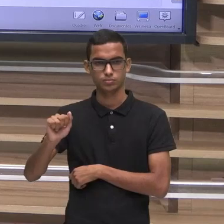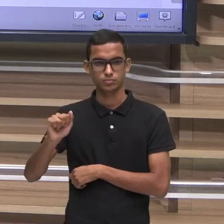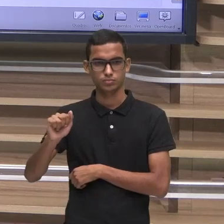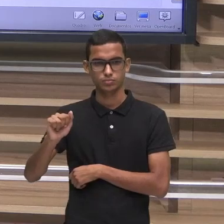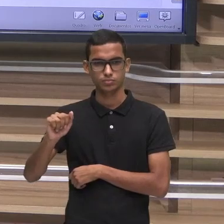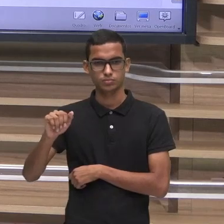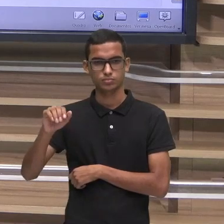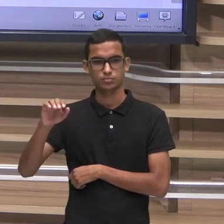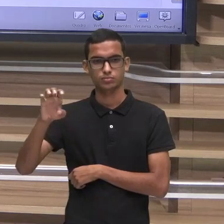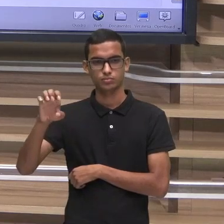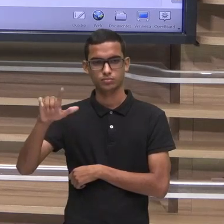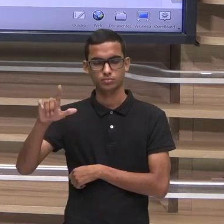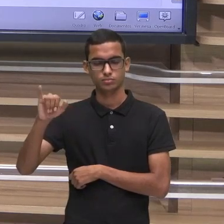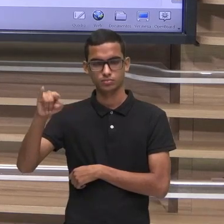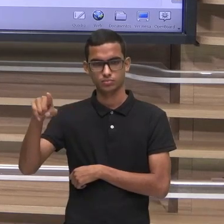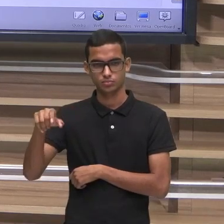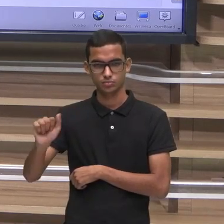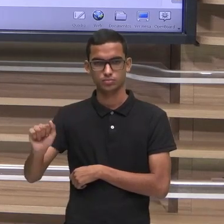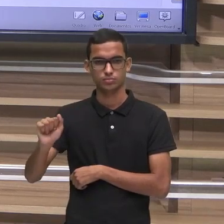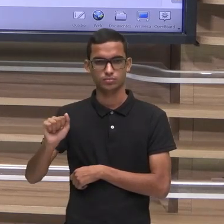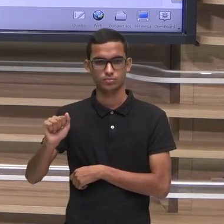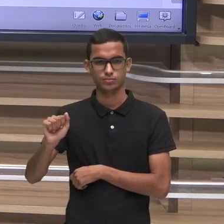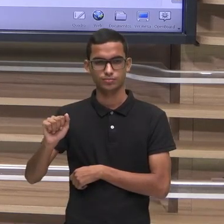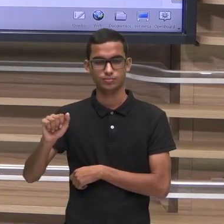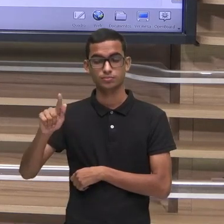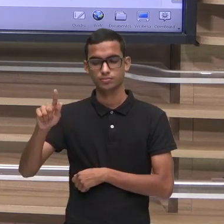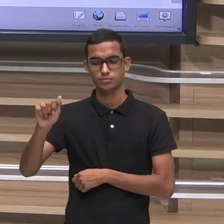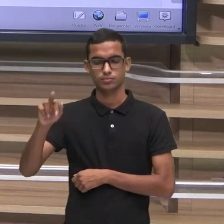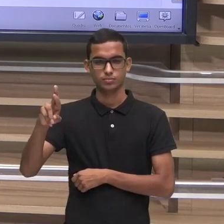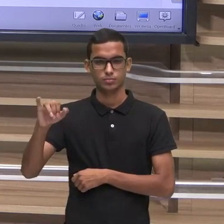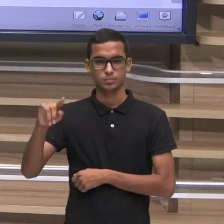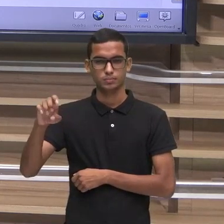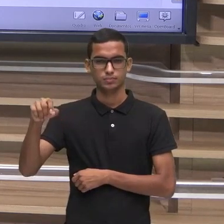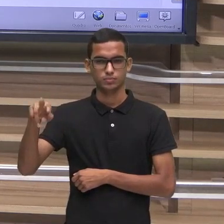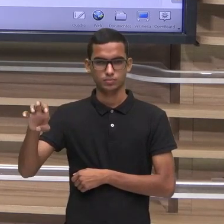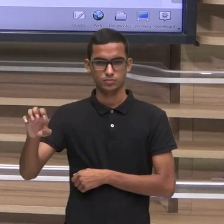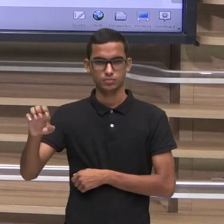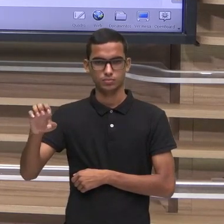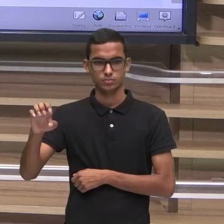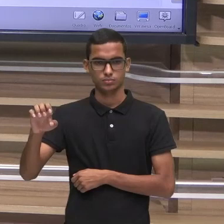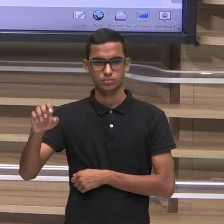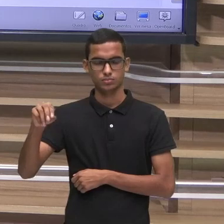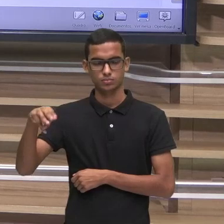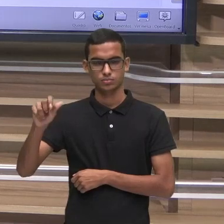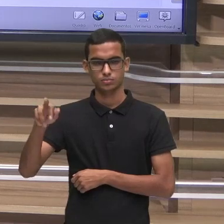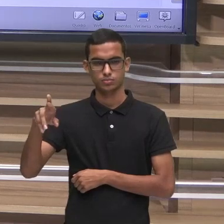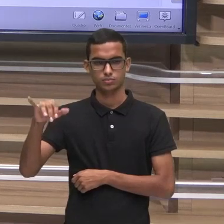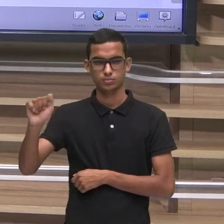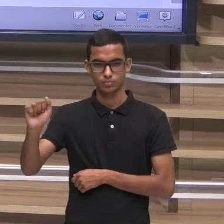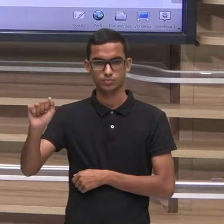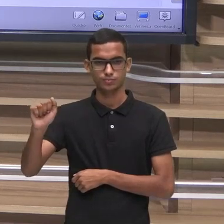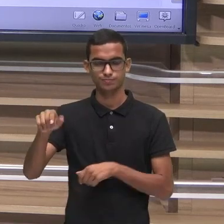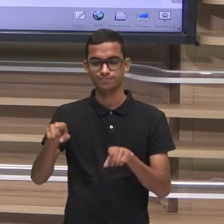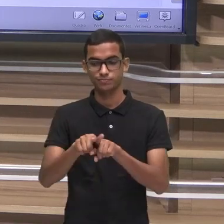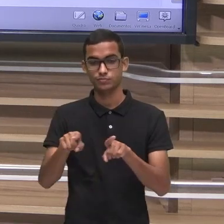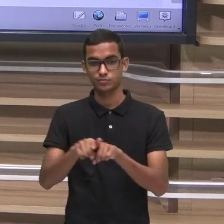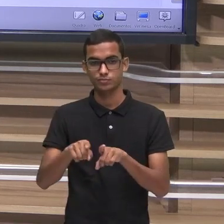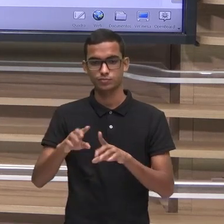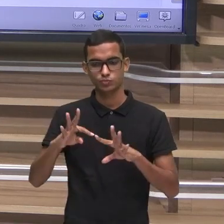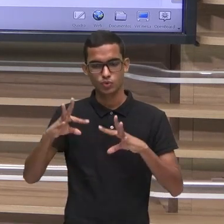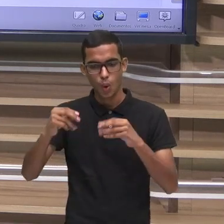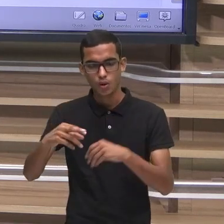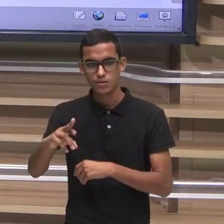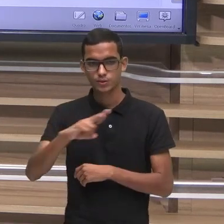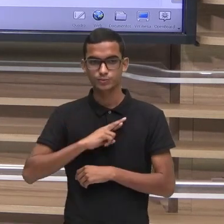a Elisa Pantoja, Gabriele, Maria Arruda, responderam a letra